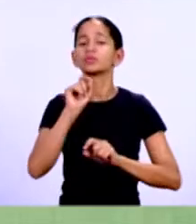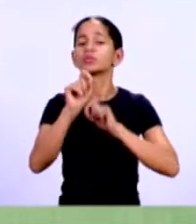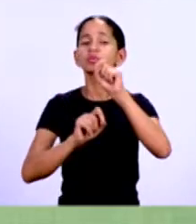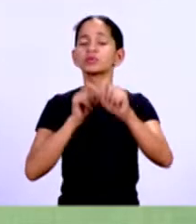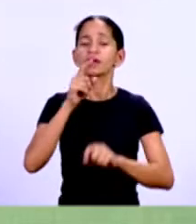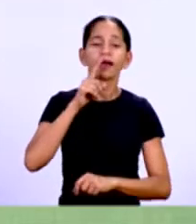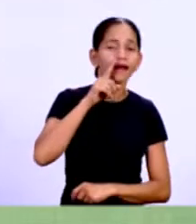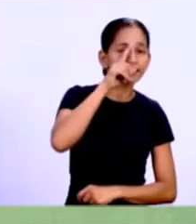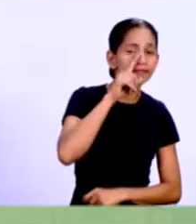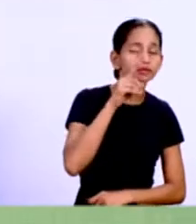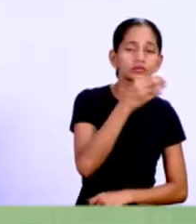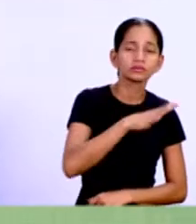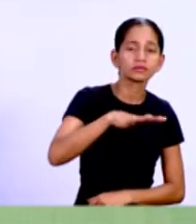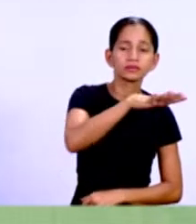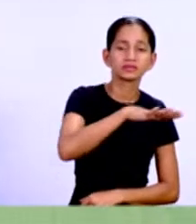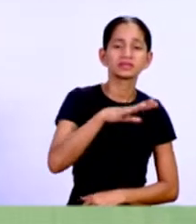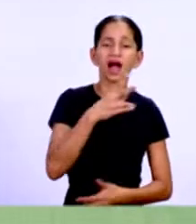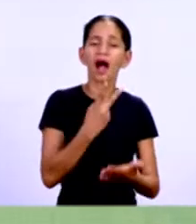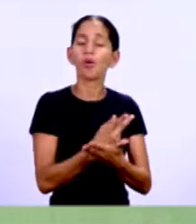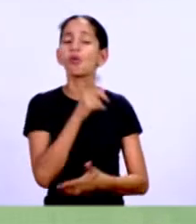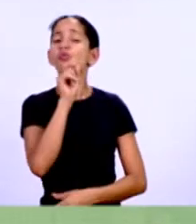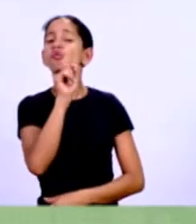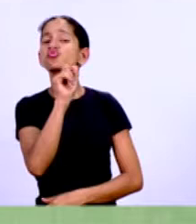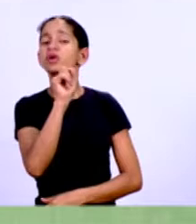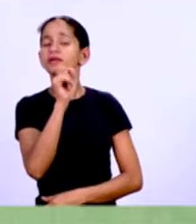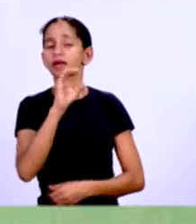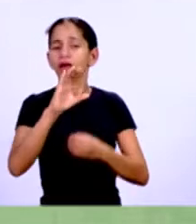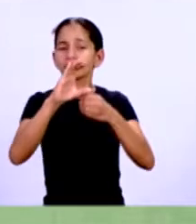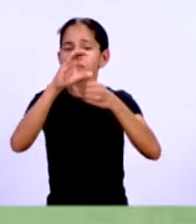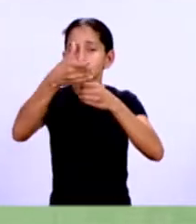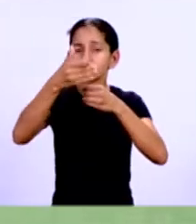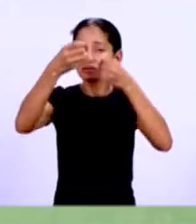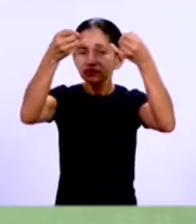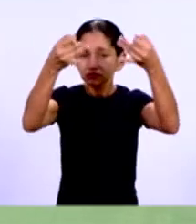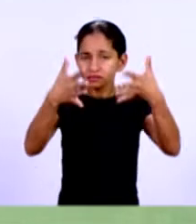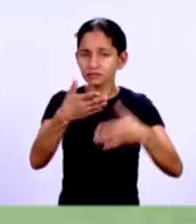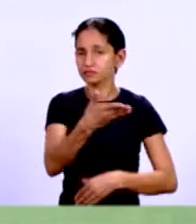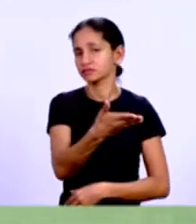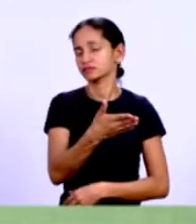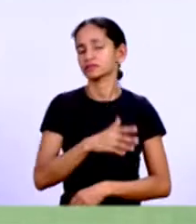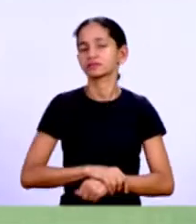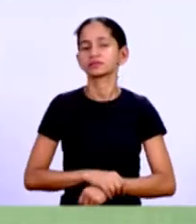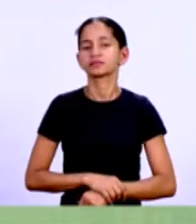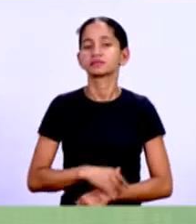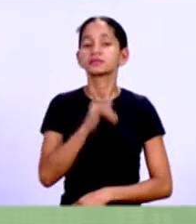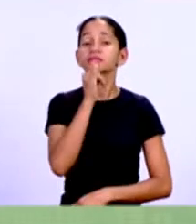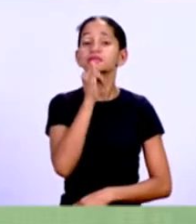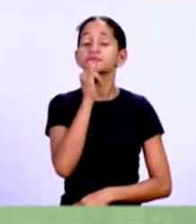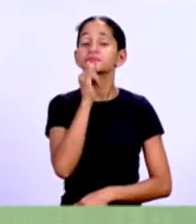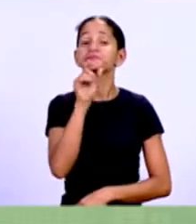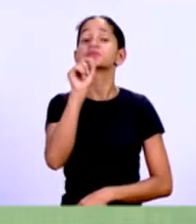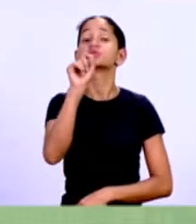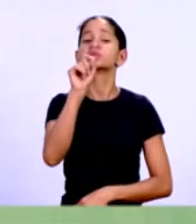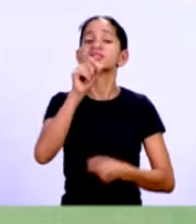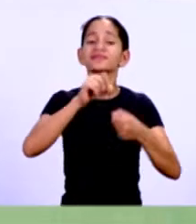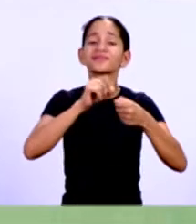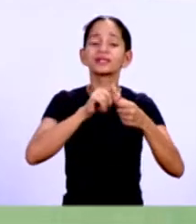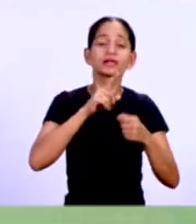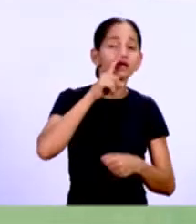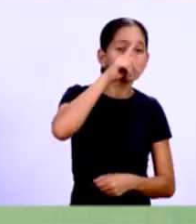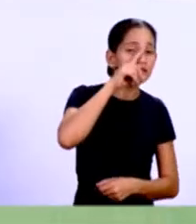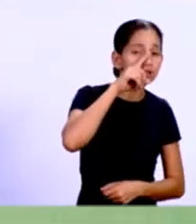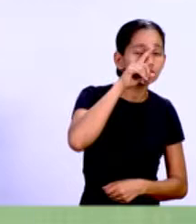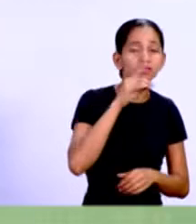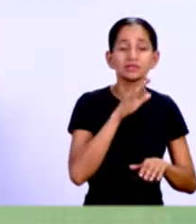risco. Professor, o que é mitigação de risco? Então, mitigação de risco é o que fazer para diminuir a chance